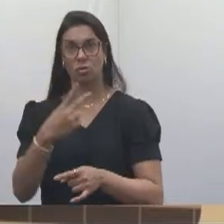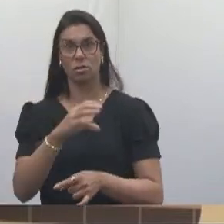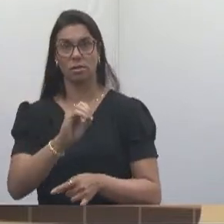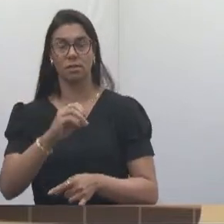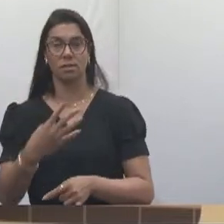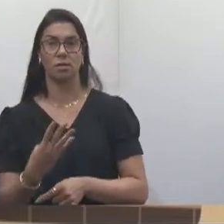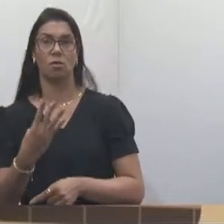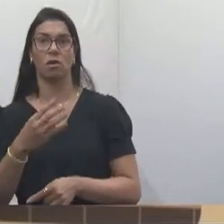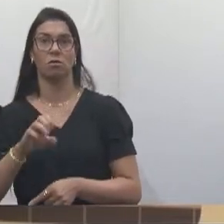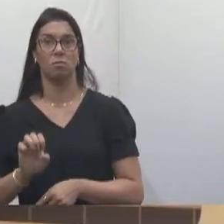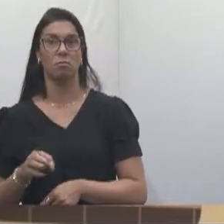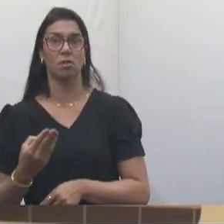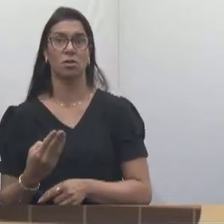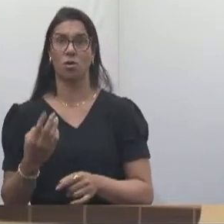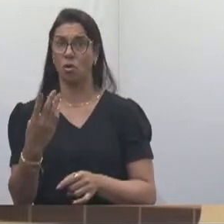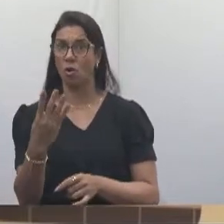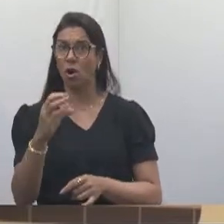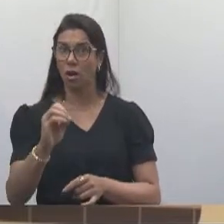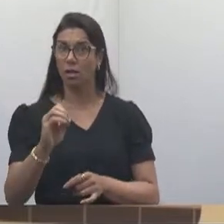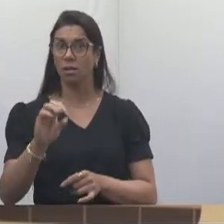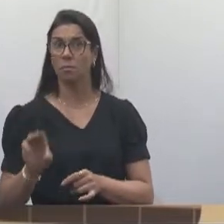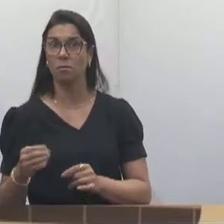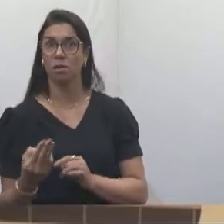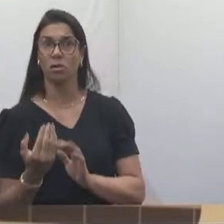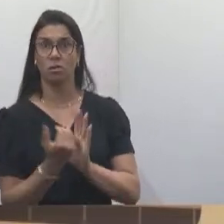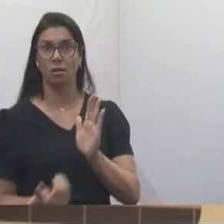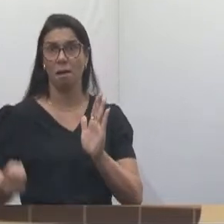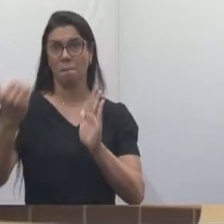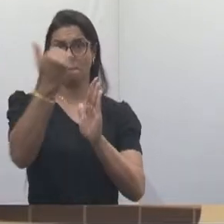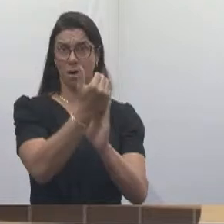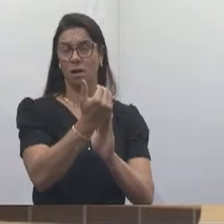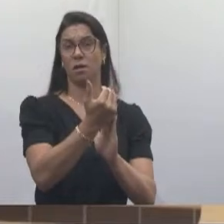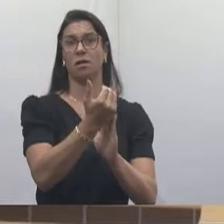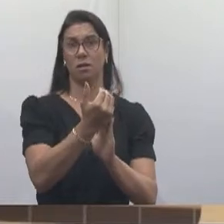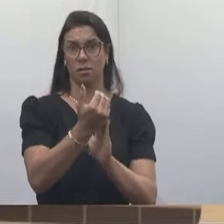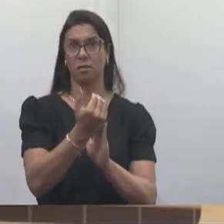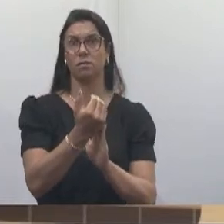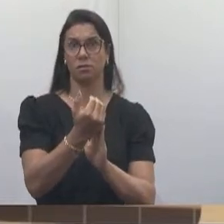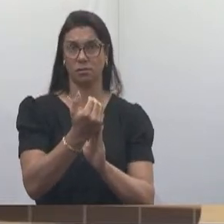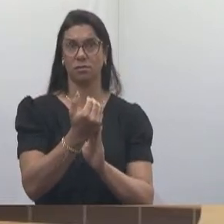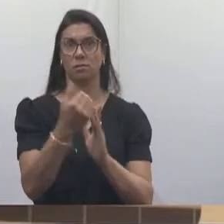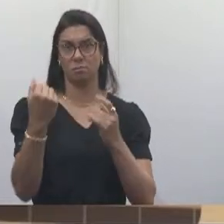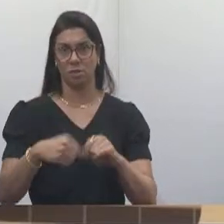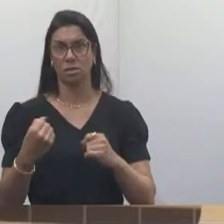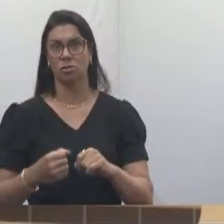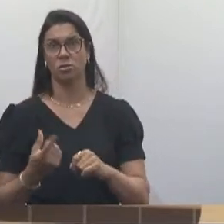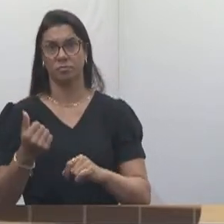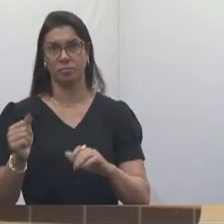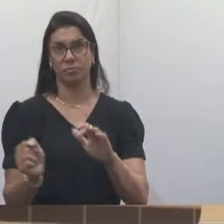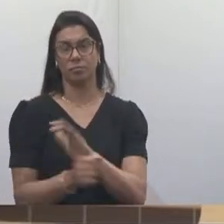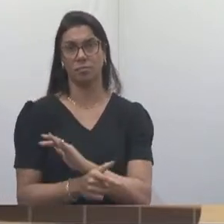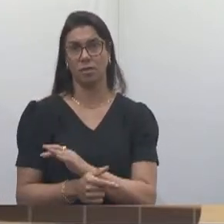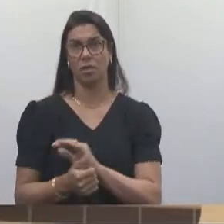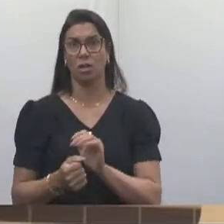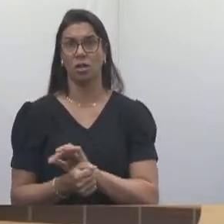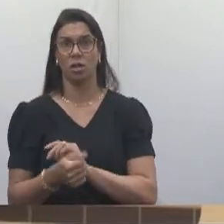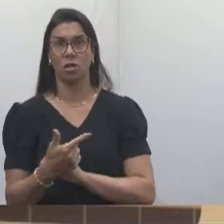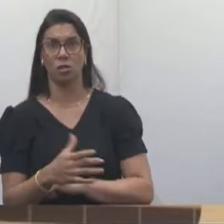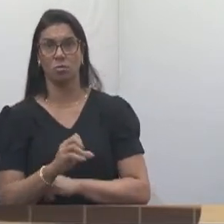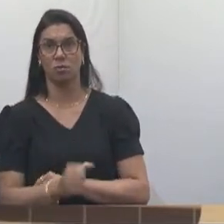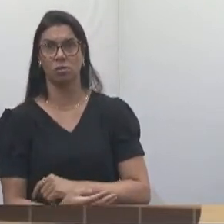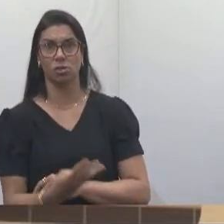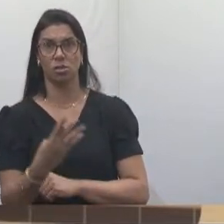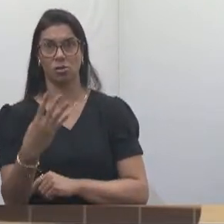seja, 40 milhões a mais na educação de dinheiro dos cofres municipais. Em 24, no orçamento, está